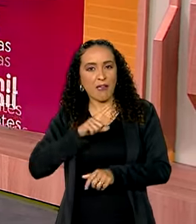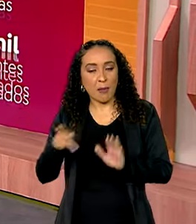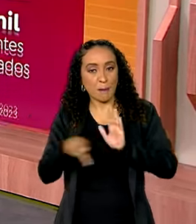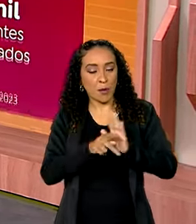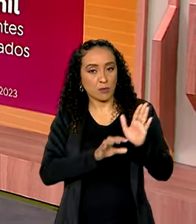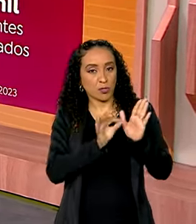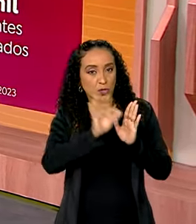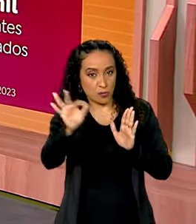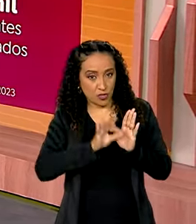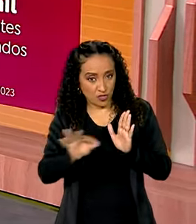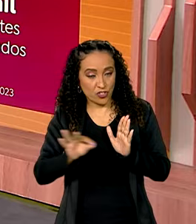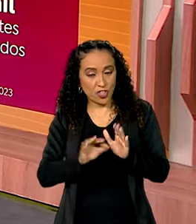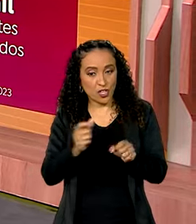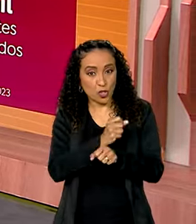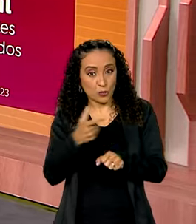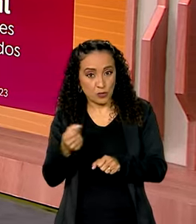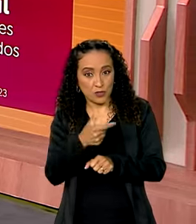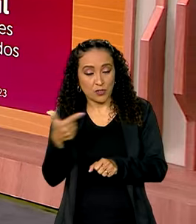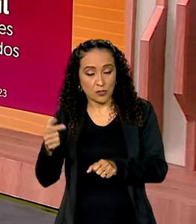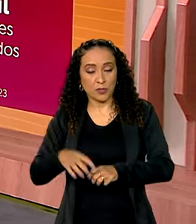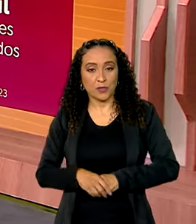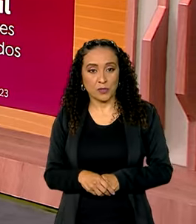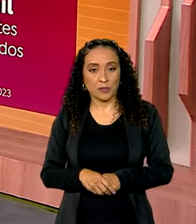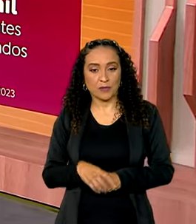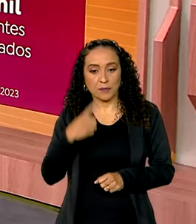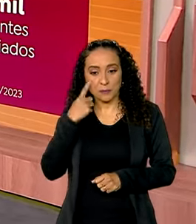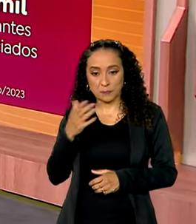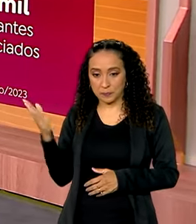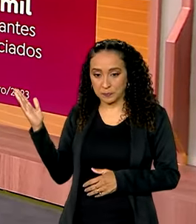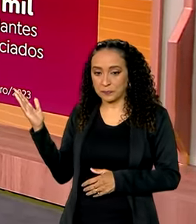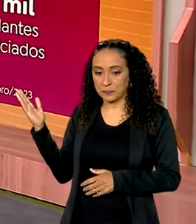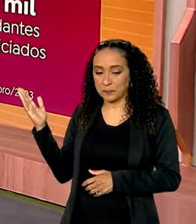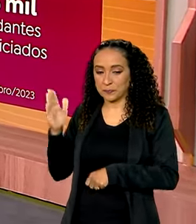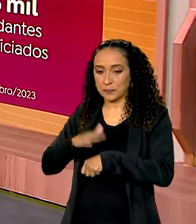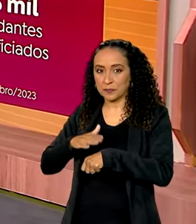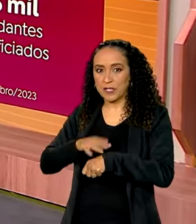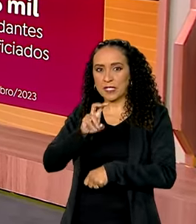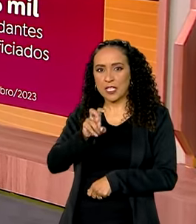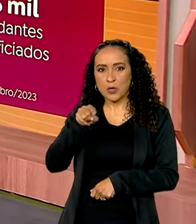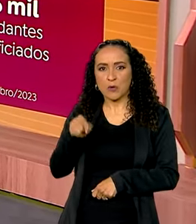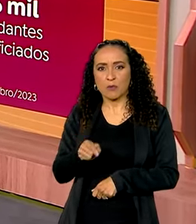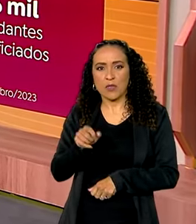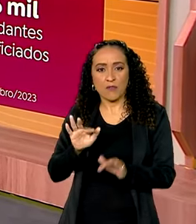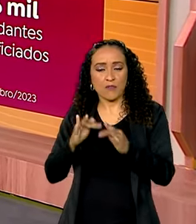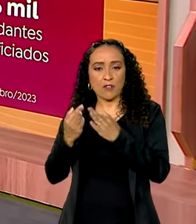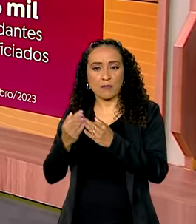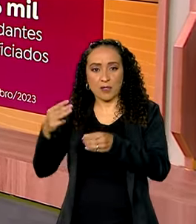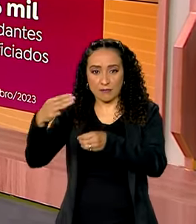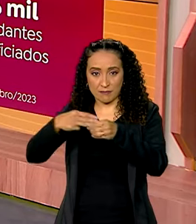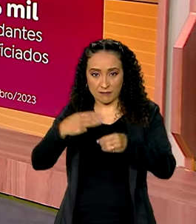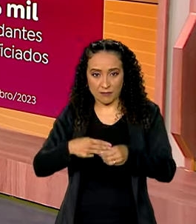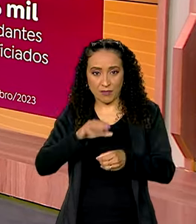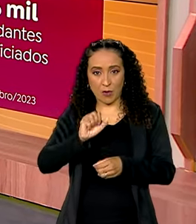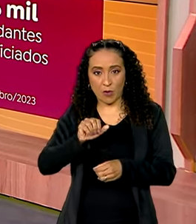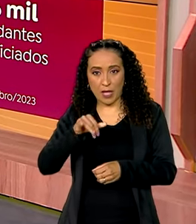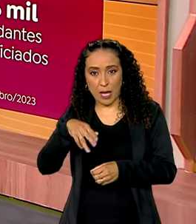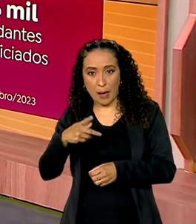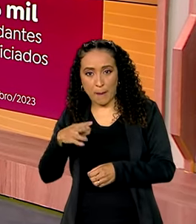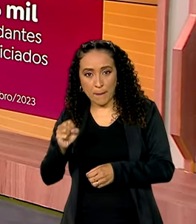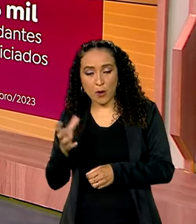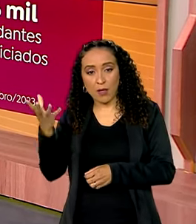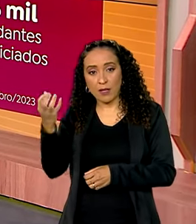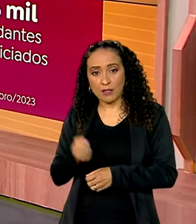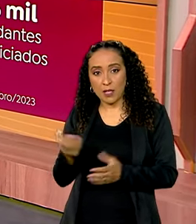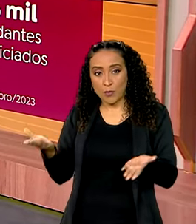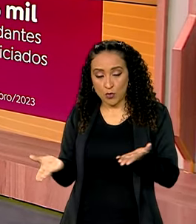IBGE, do Censo do IBGE de 2022. Vamos dar uma olhada nas ações, então. 5 mil famílias do município de Oiapoque recebem